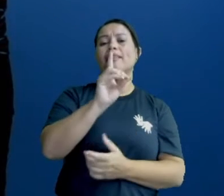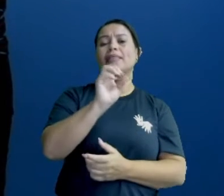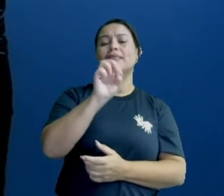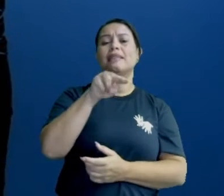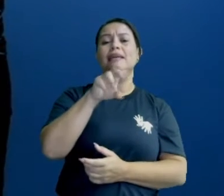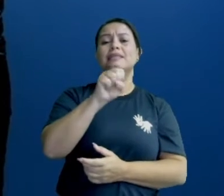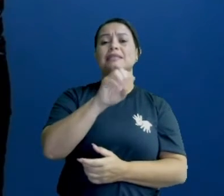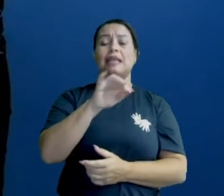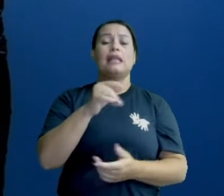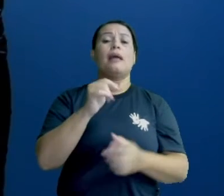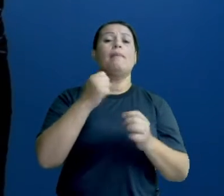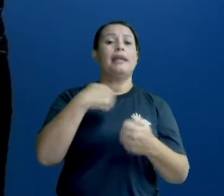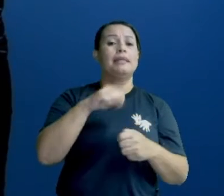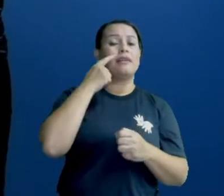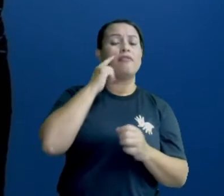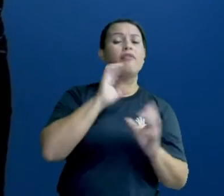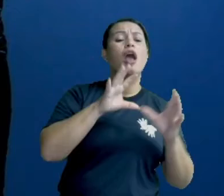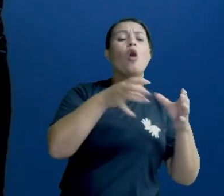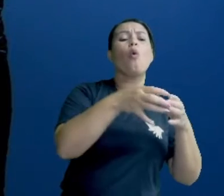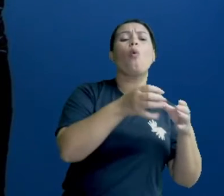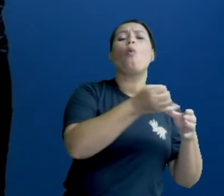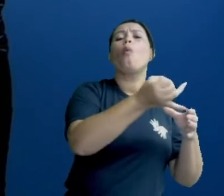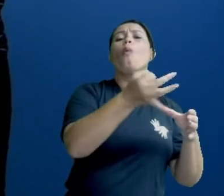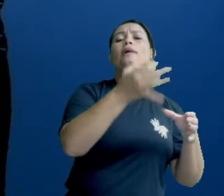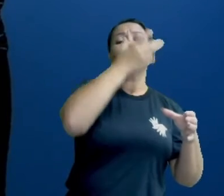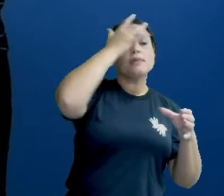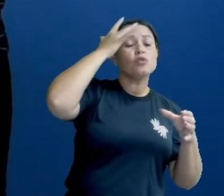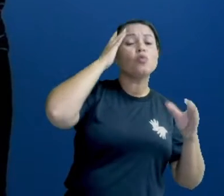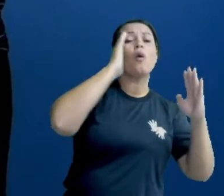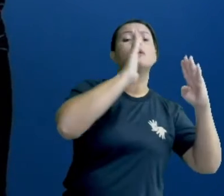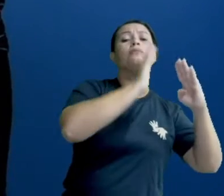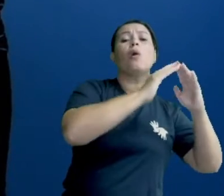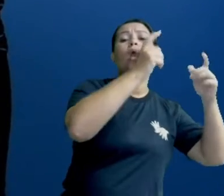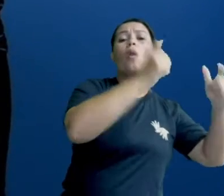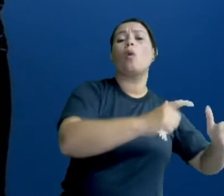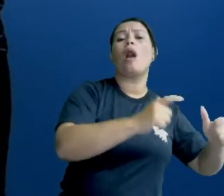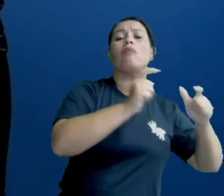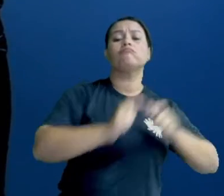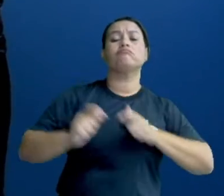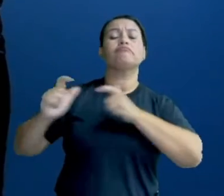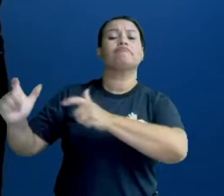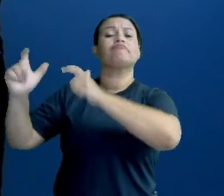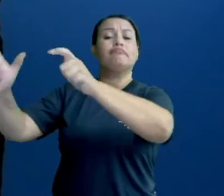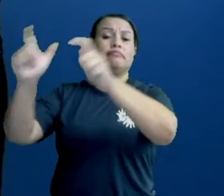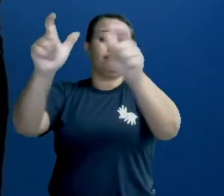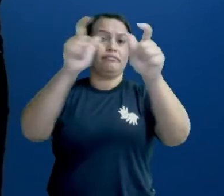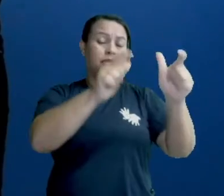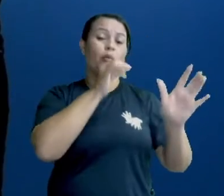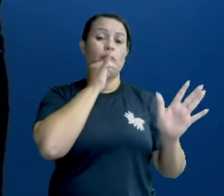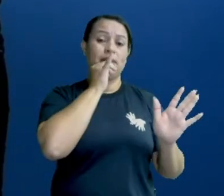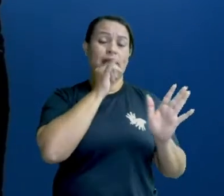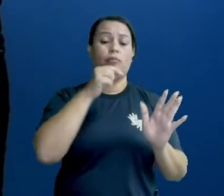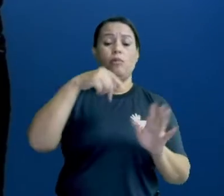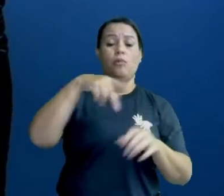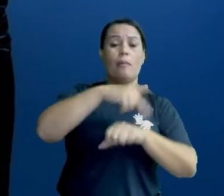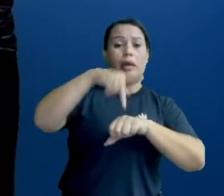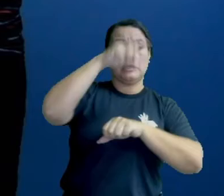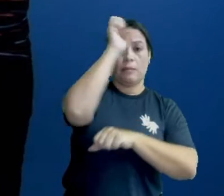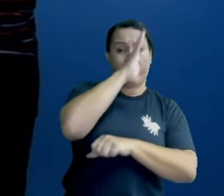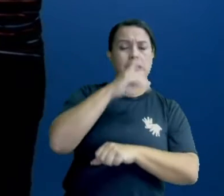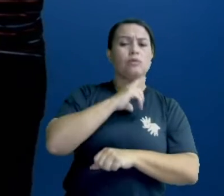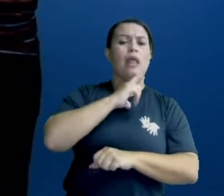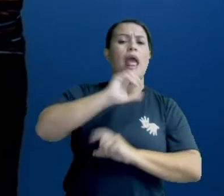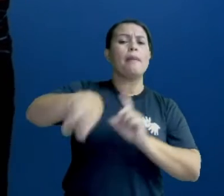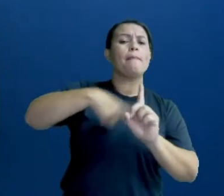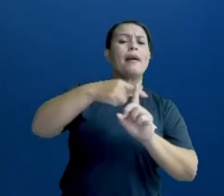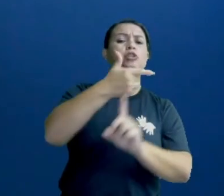obtido a partir da divisão entre o número de habitantes de um lugar pela sua área territorial. Então a gente pega, por exemplo, o Brasil, que tem mais de 200